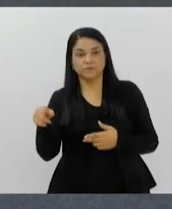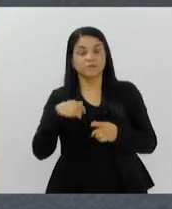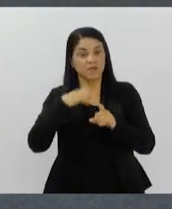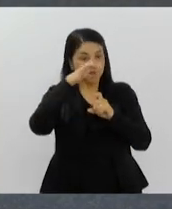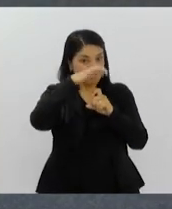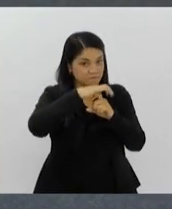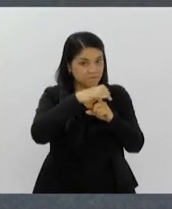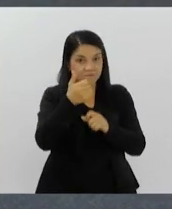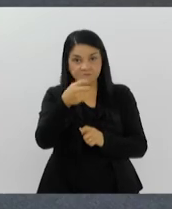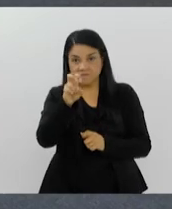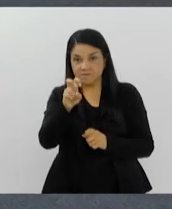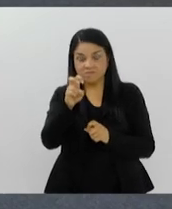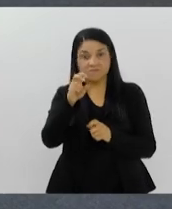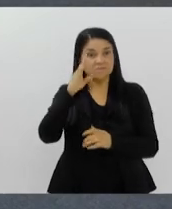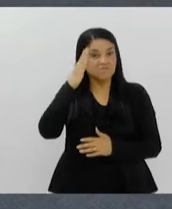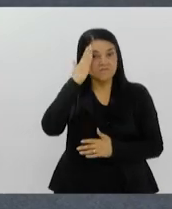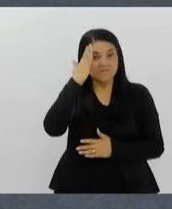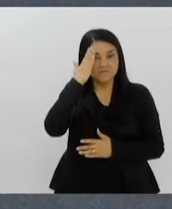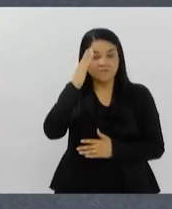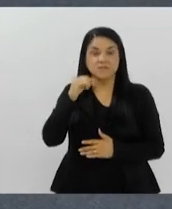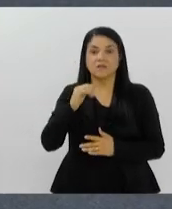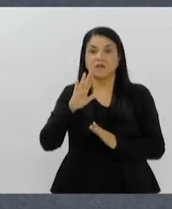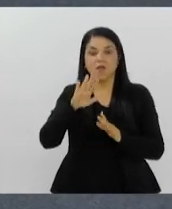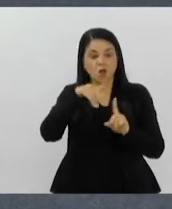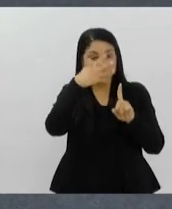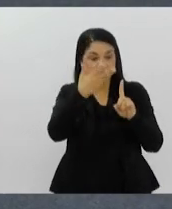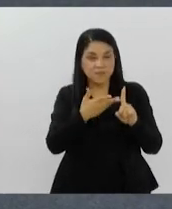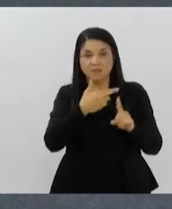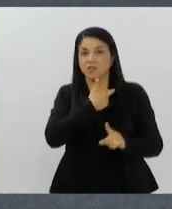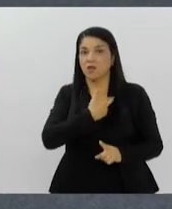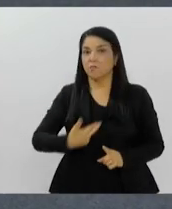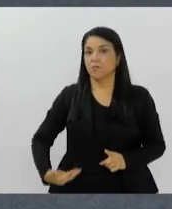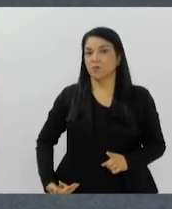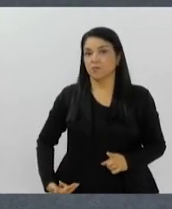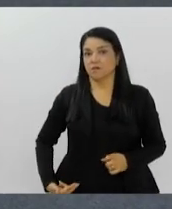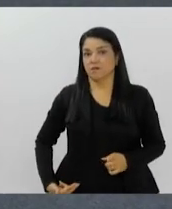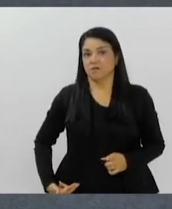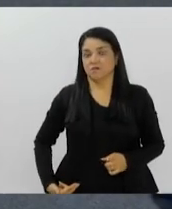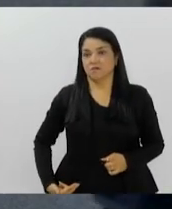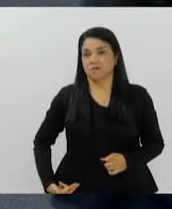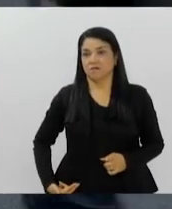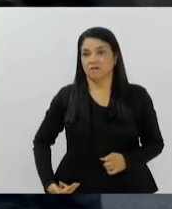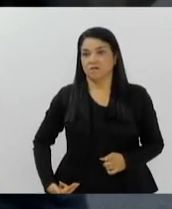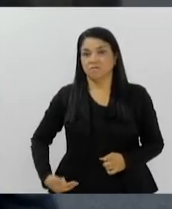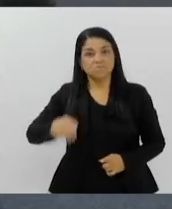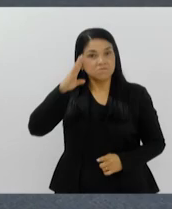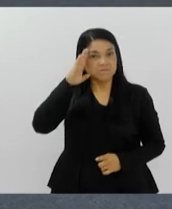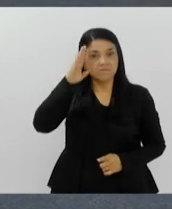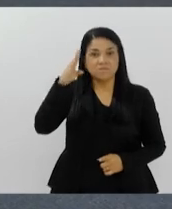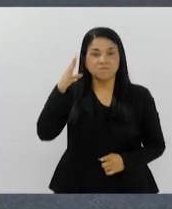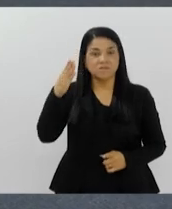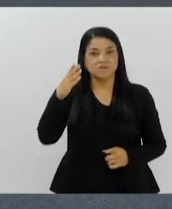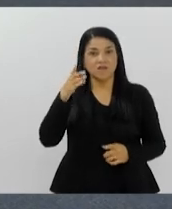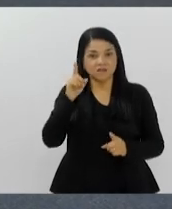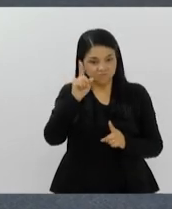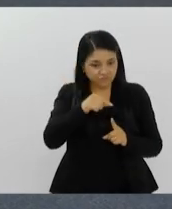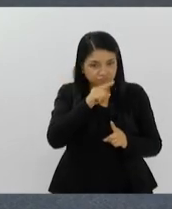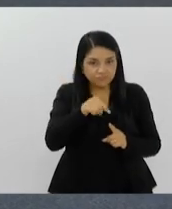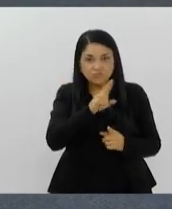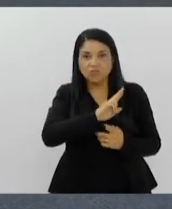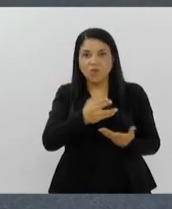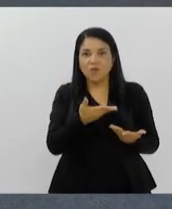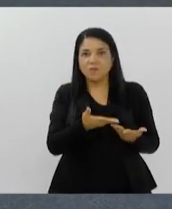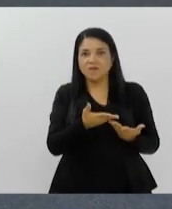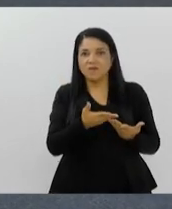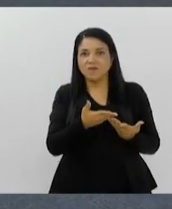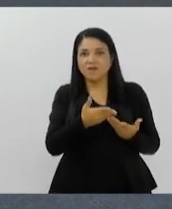a principal homenagem à nossa República. É a principal homenagem à nossa República. Nós vamos desfazer a principal homenagem